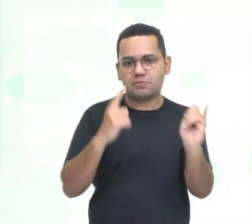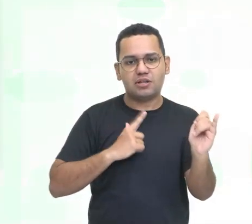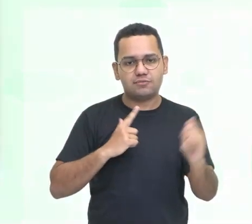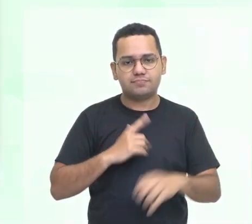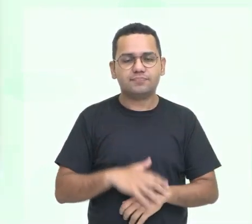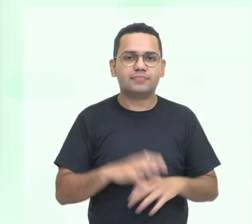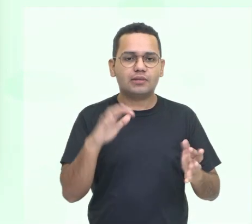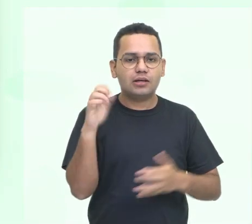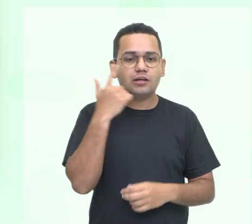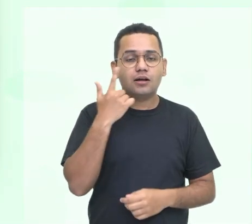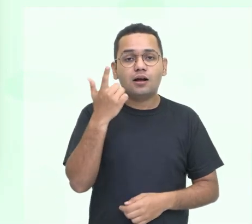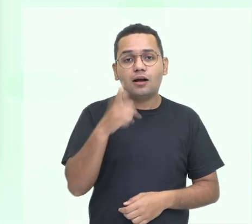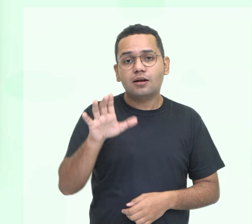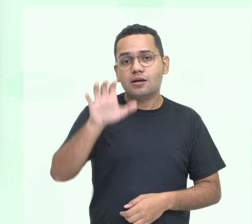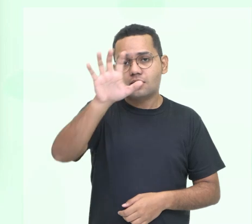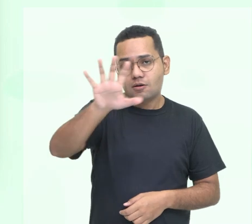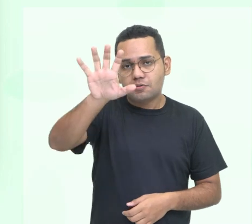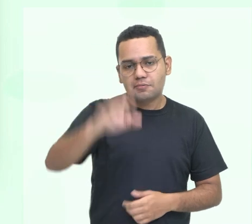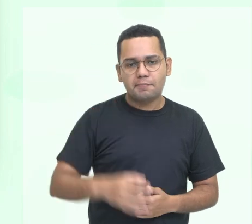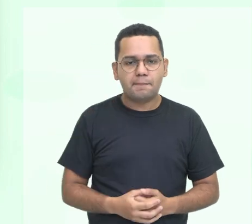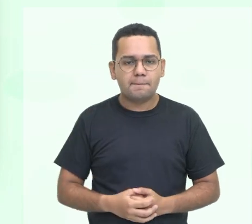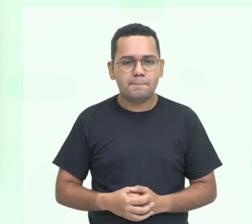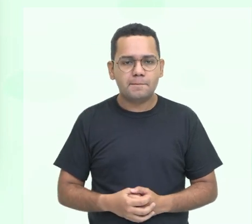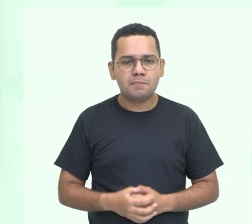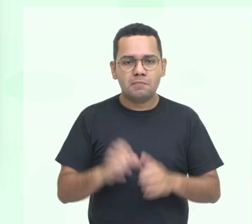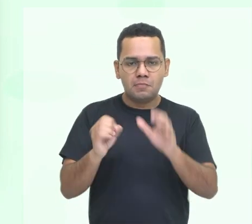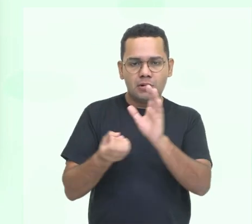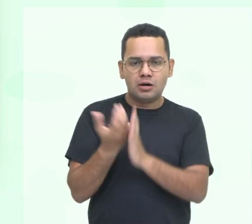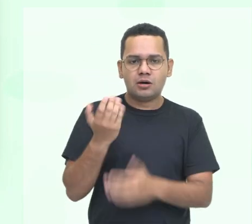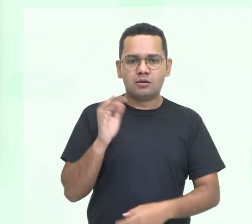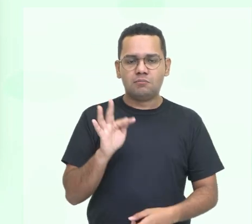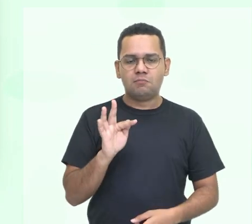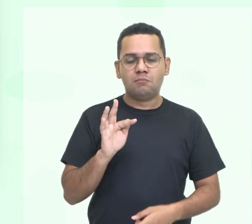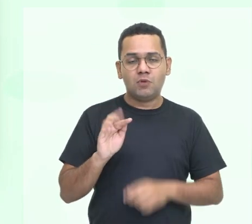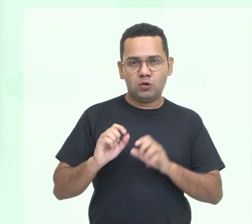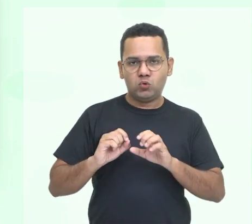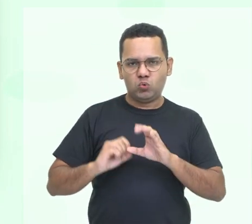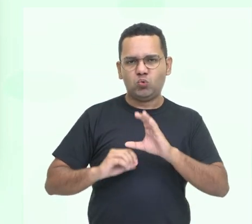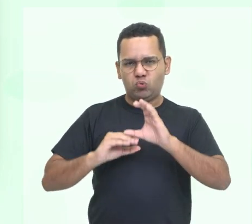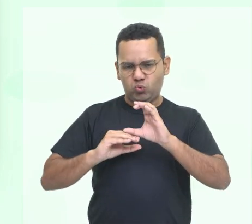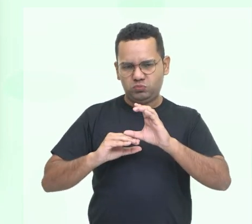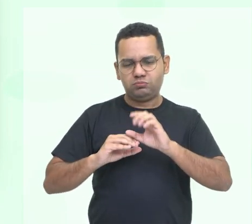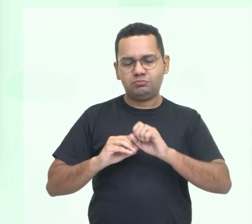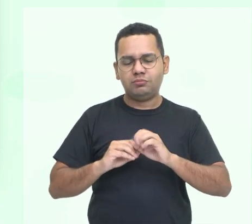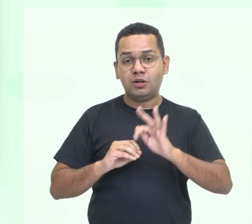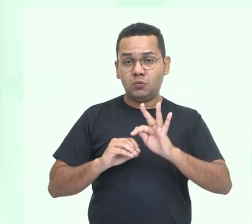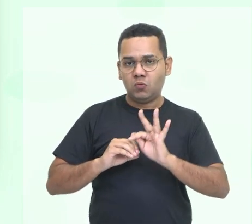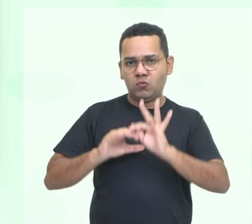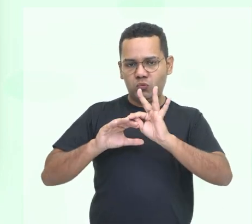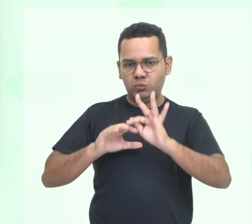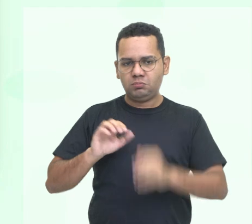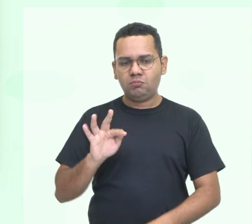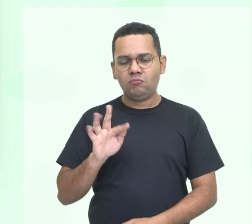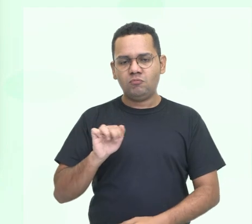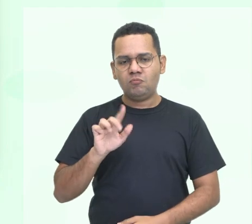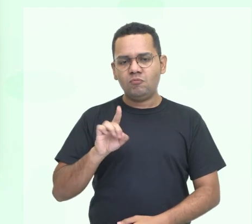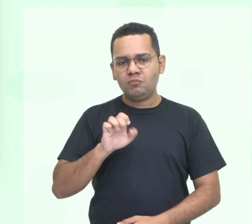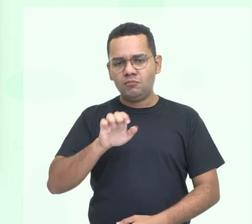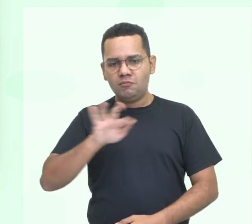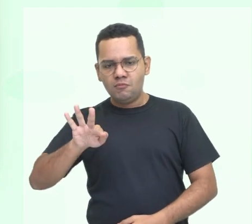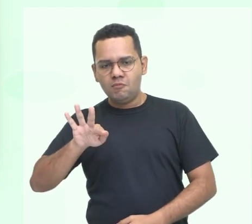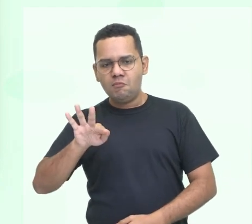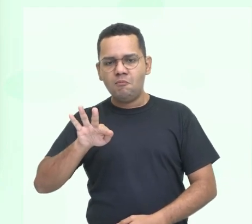campo da educação, nós temos a criação do Fundef, para melhorar o financiamento da educação básica